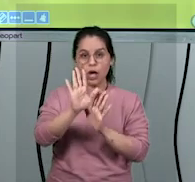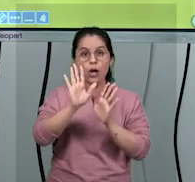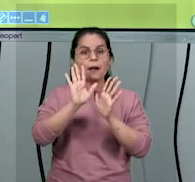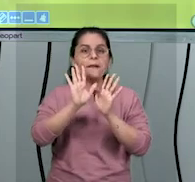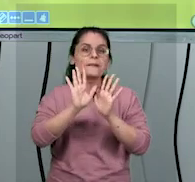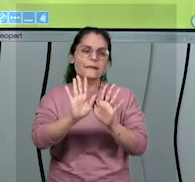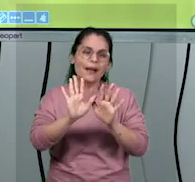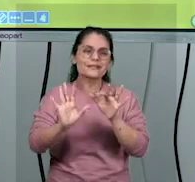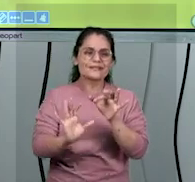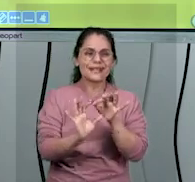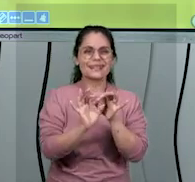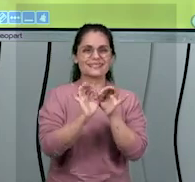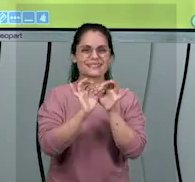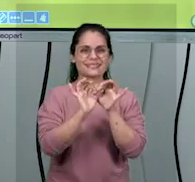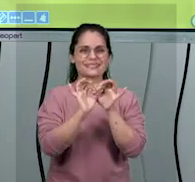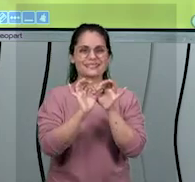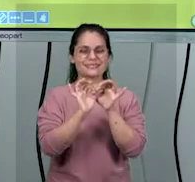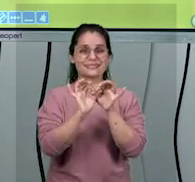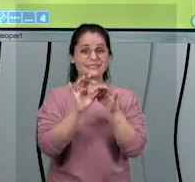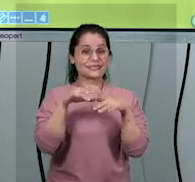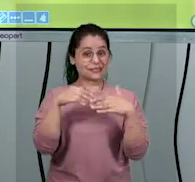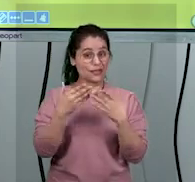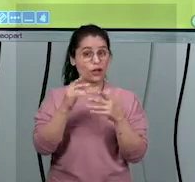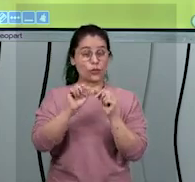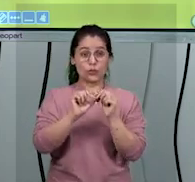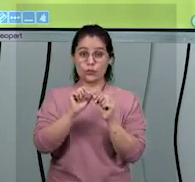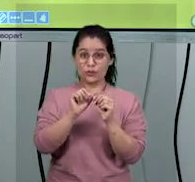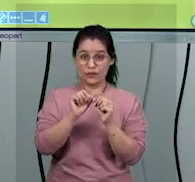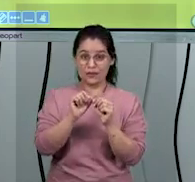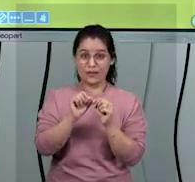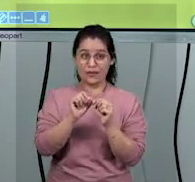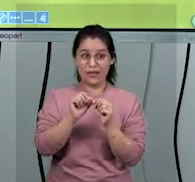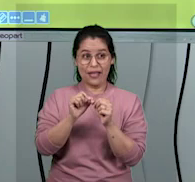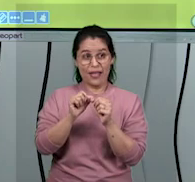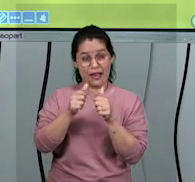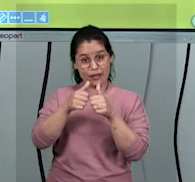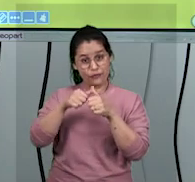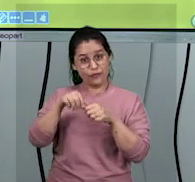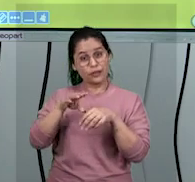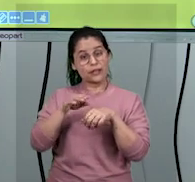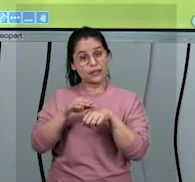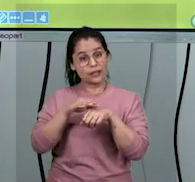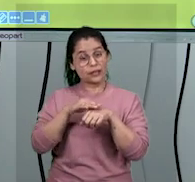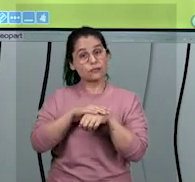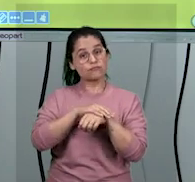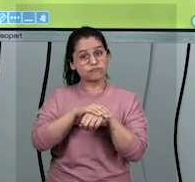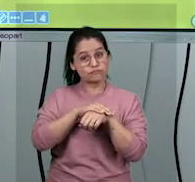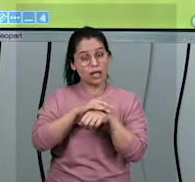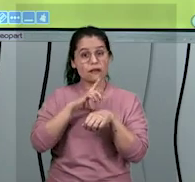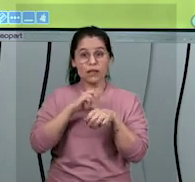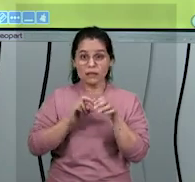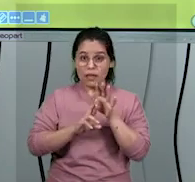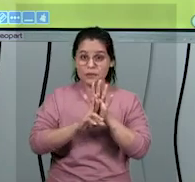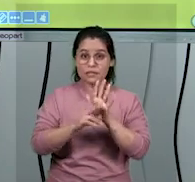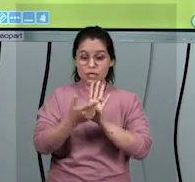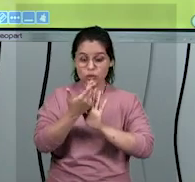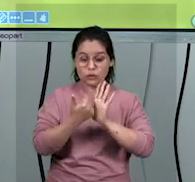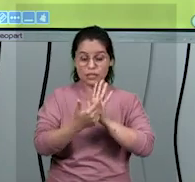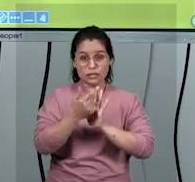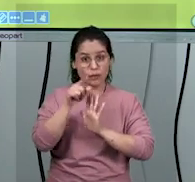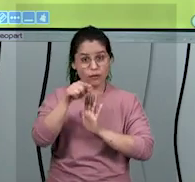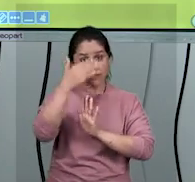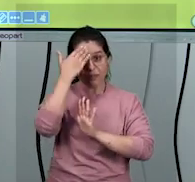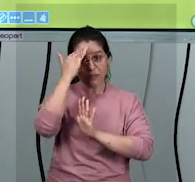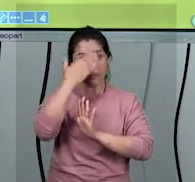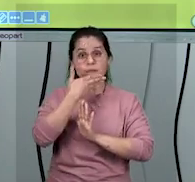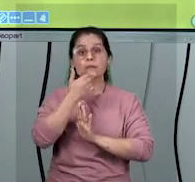está muito ligada a ele. Então, ela fica aqui, né, e ela vai ser representada no desenho para que você